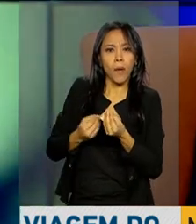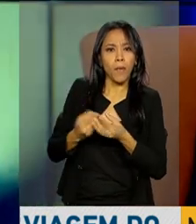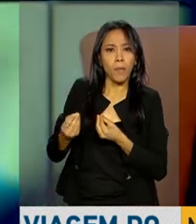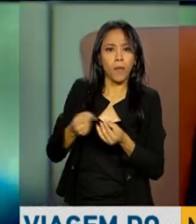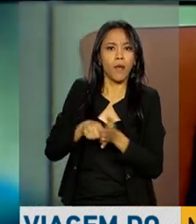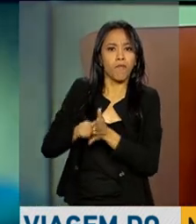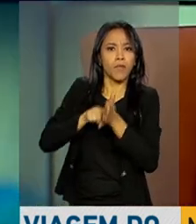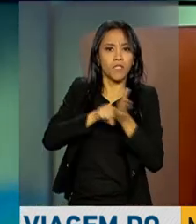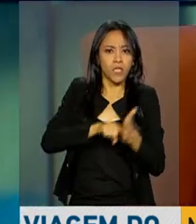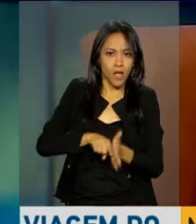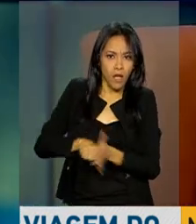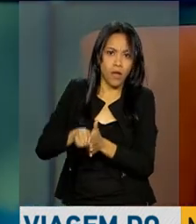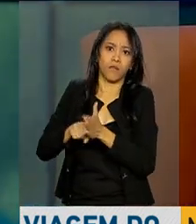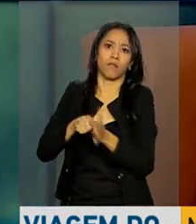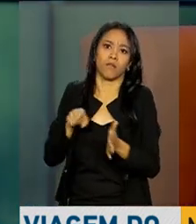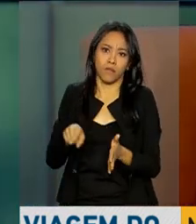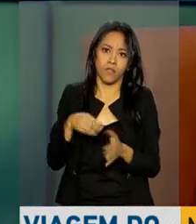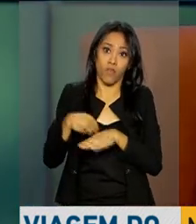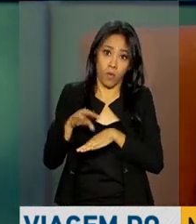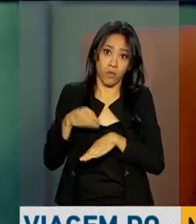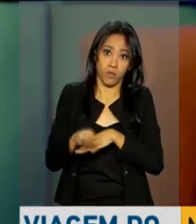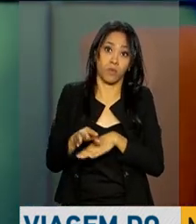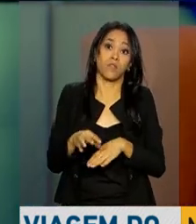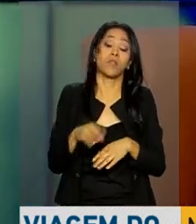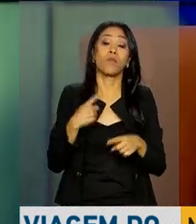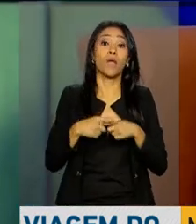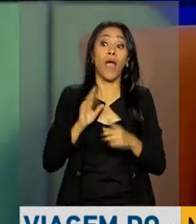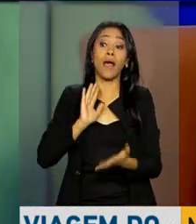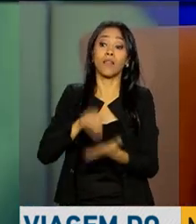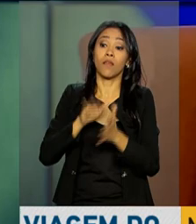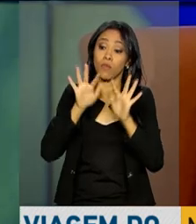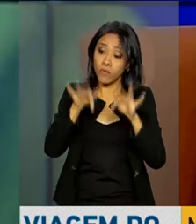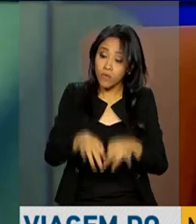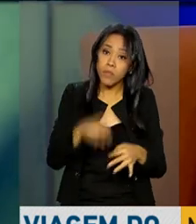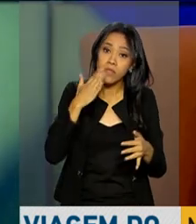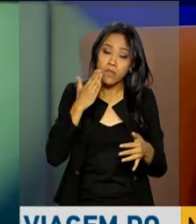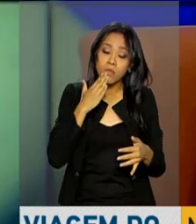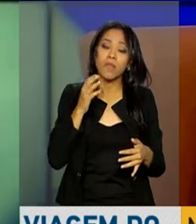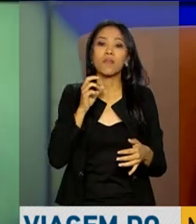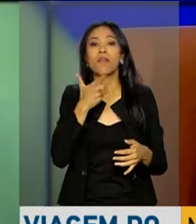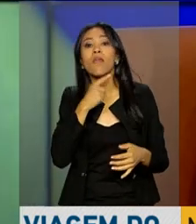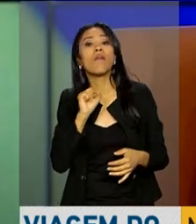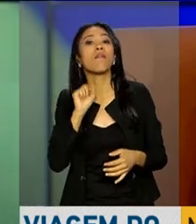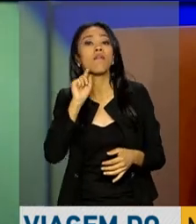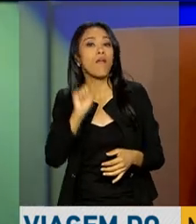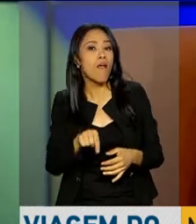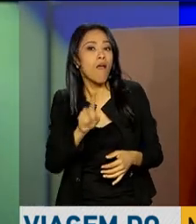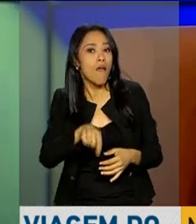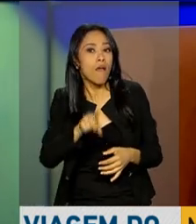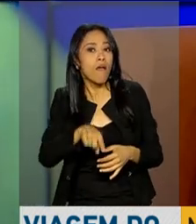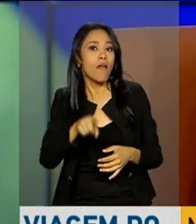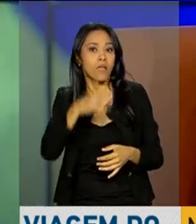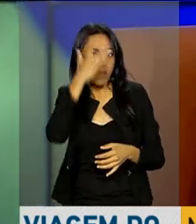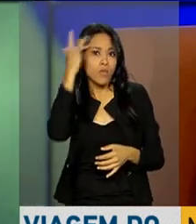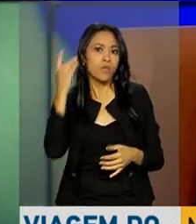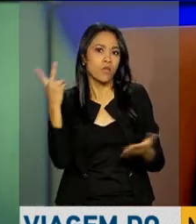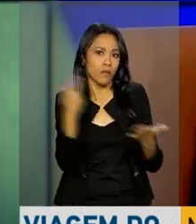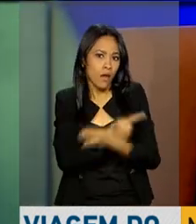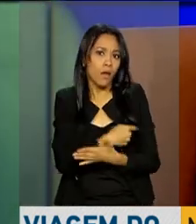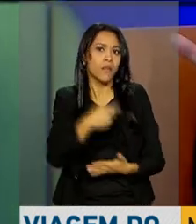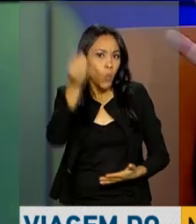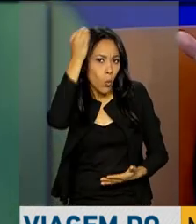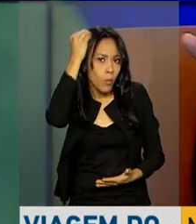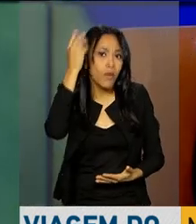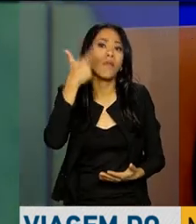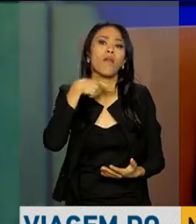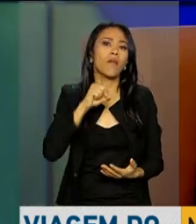devem ser apurados, porque apurados até o seu final, verificar se há quem são, evidentemente, os praticantes ilícitos e